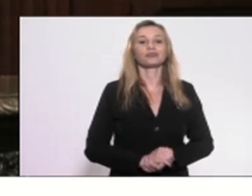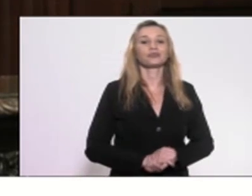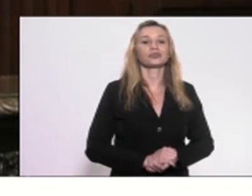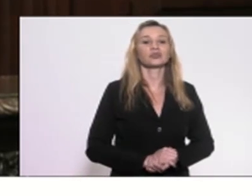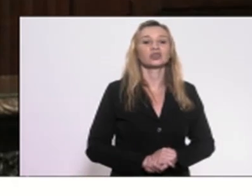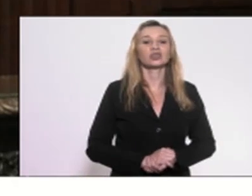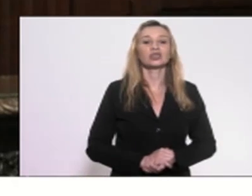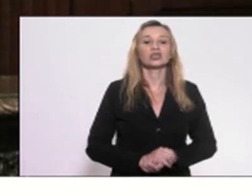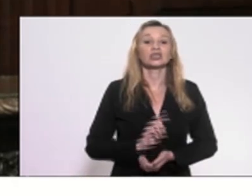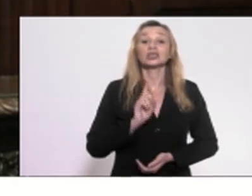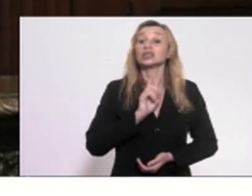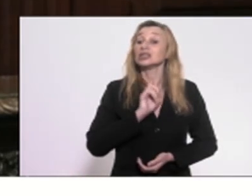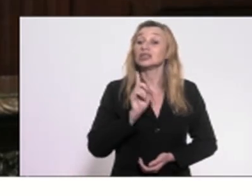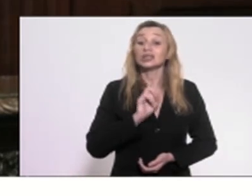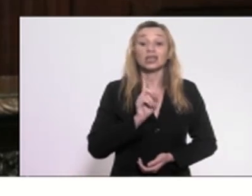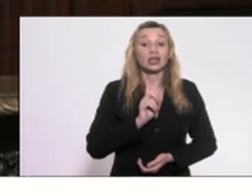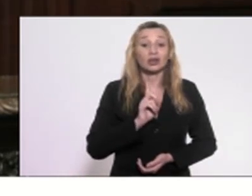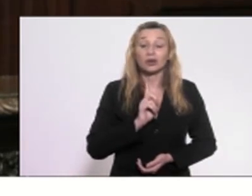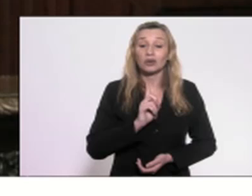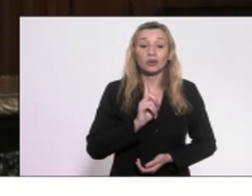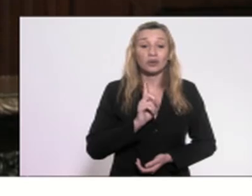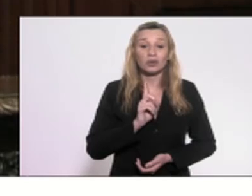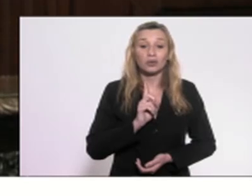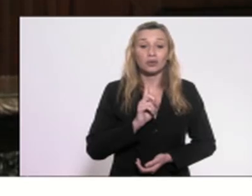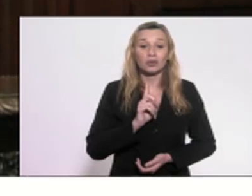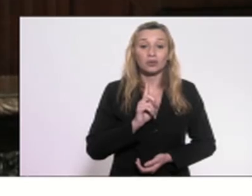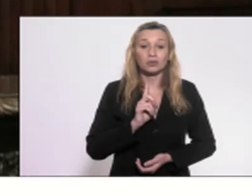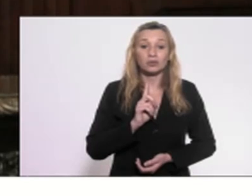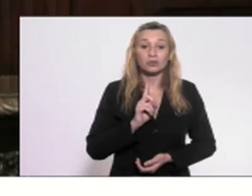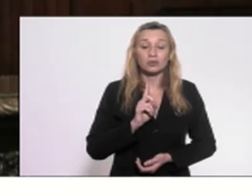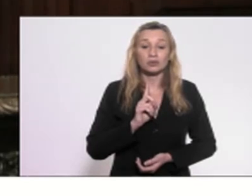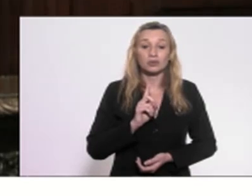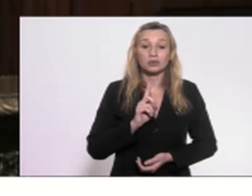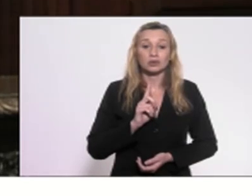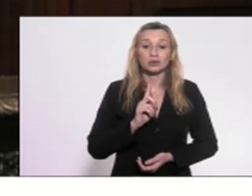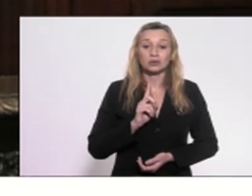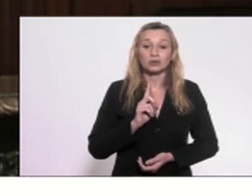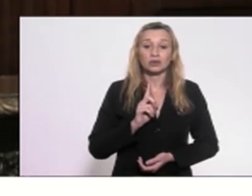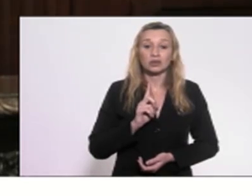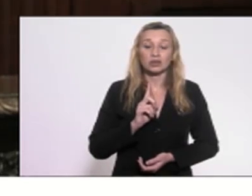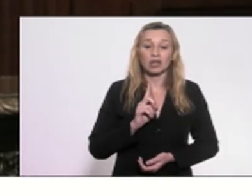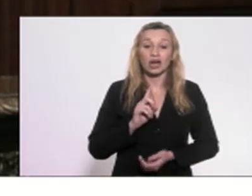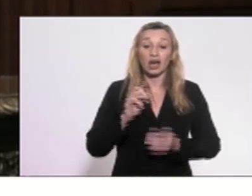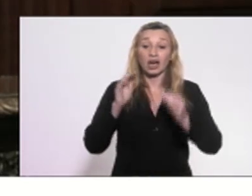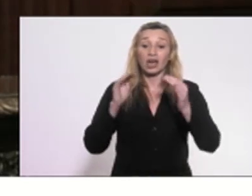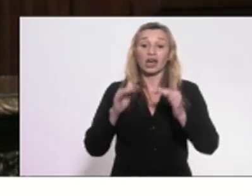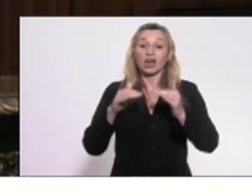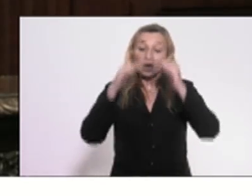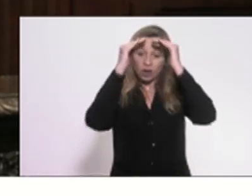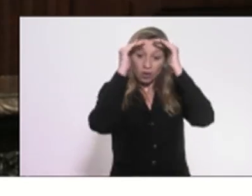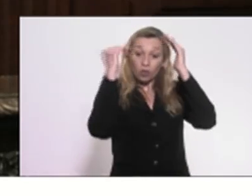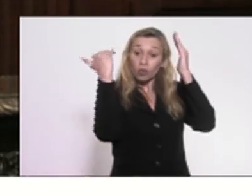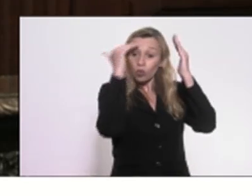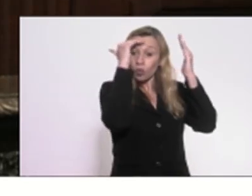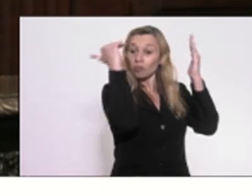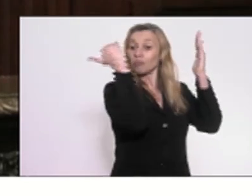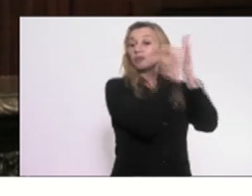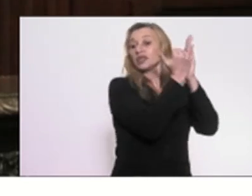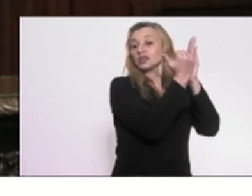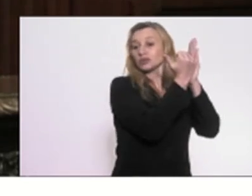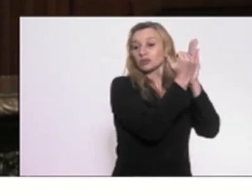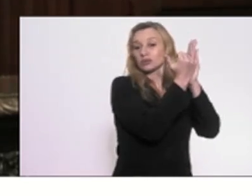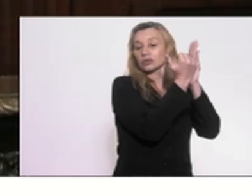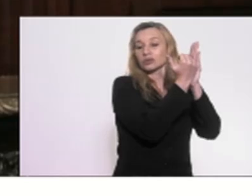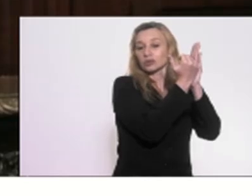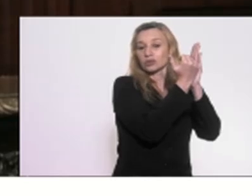não corresponde ao ideário do francês nesse momento. Tanto é que ele tem uma rejeição